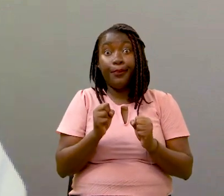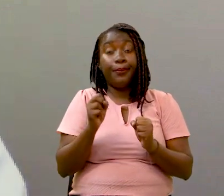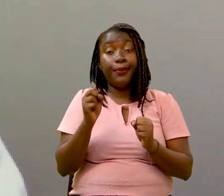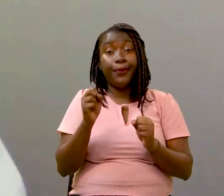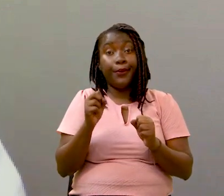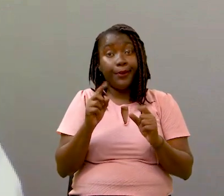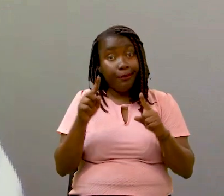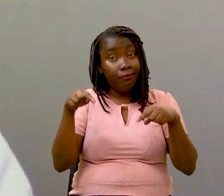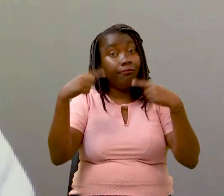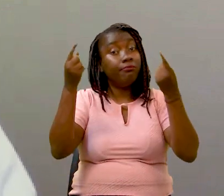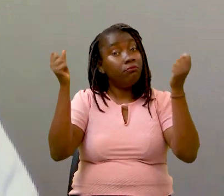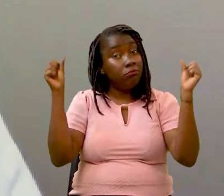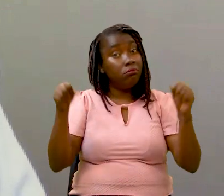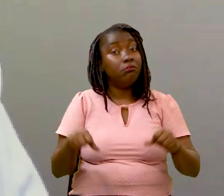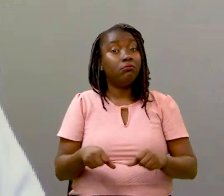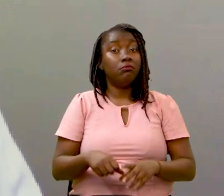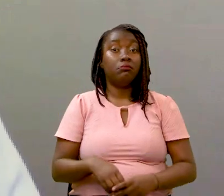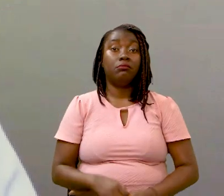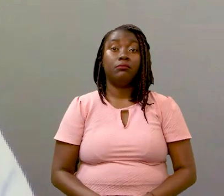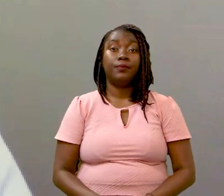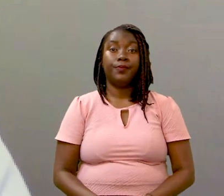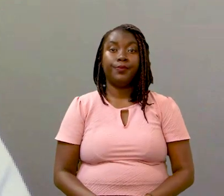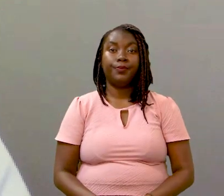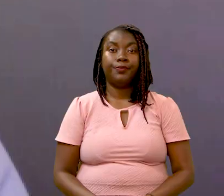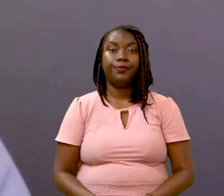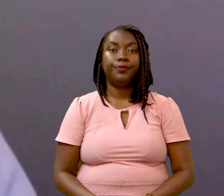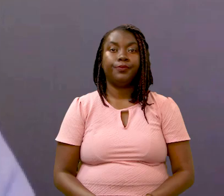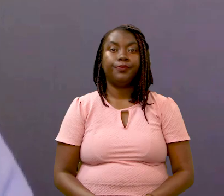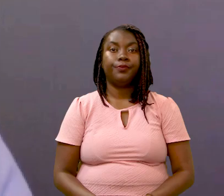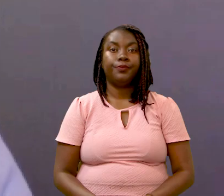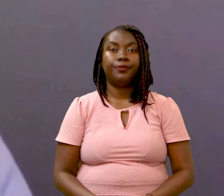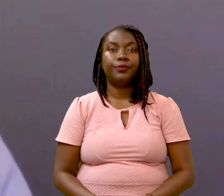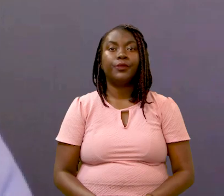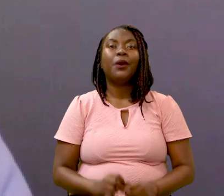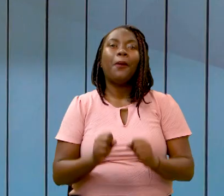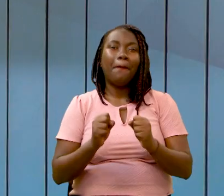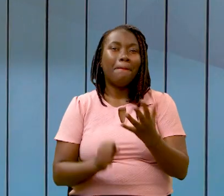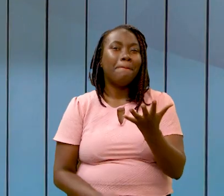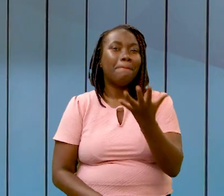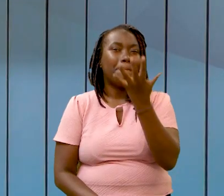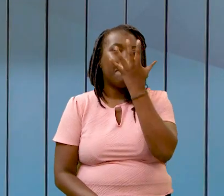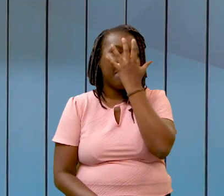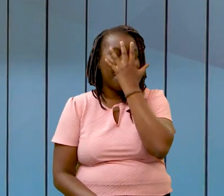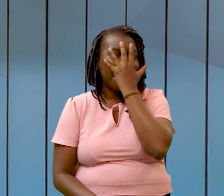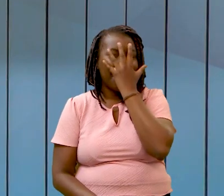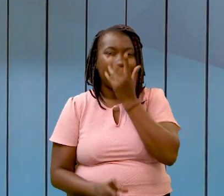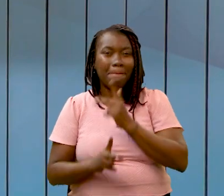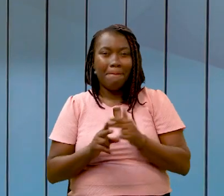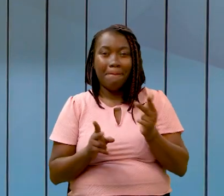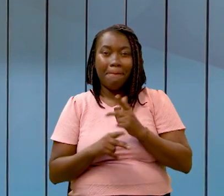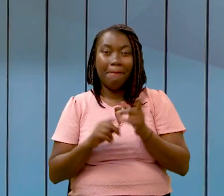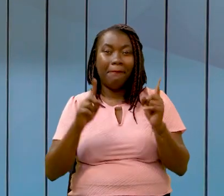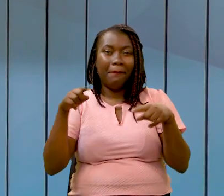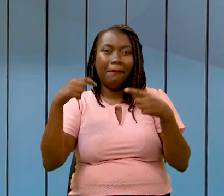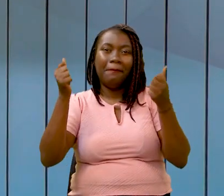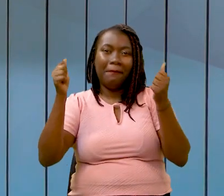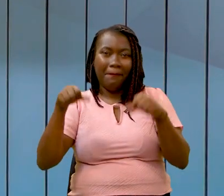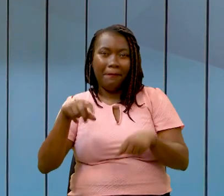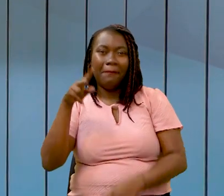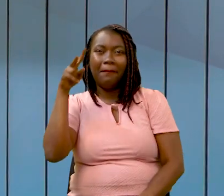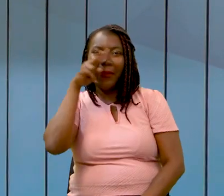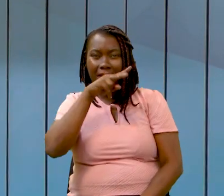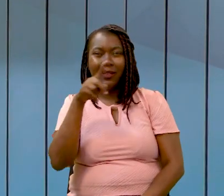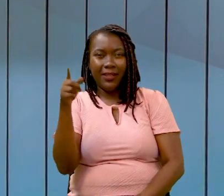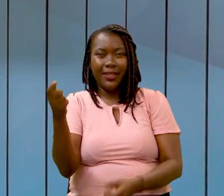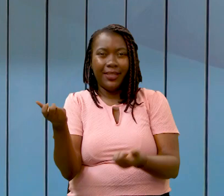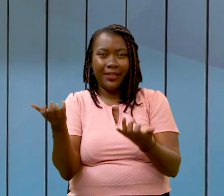o problema, pode piorar. Né? Até mais. Pode até mascarar, né, uma doença aí mais grave,